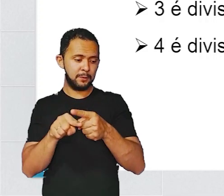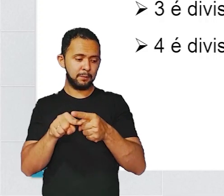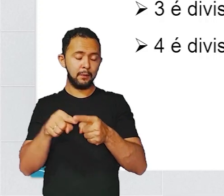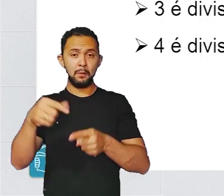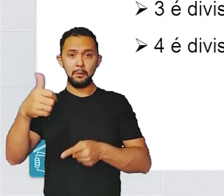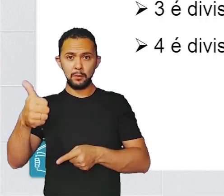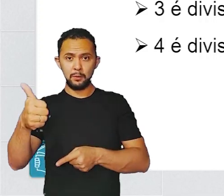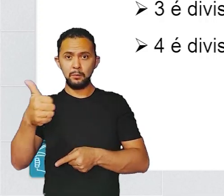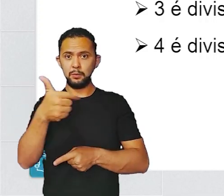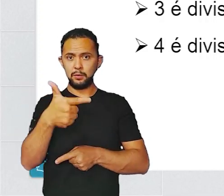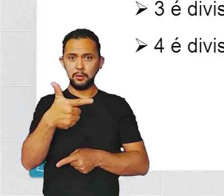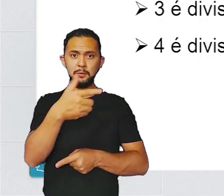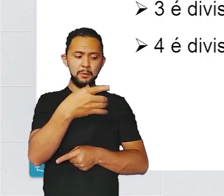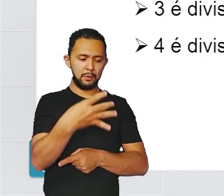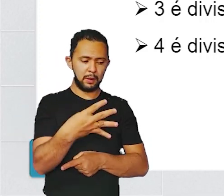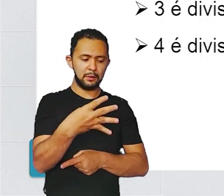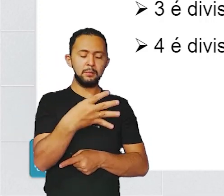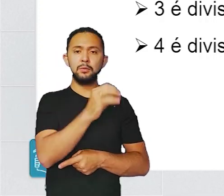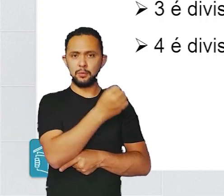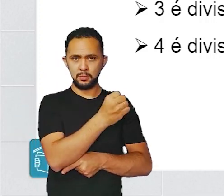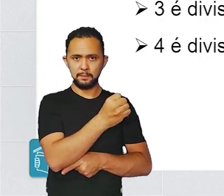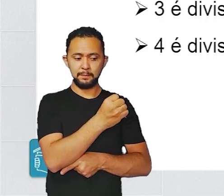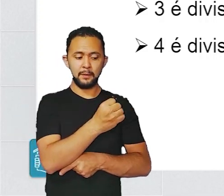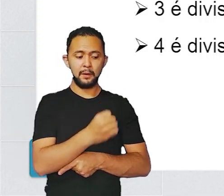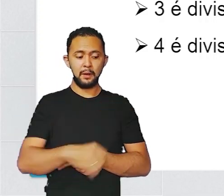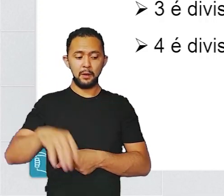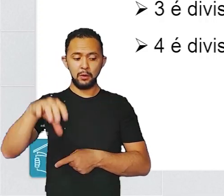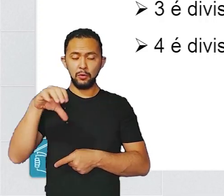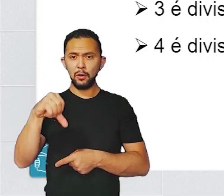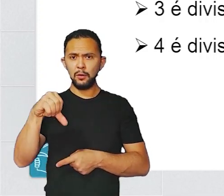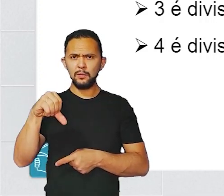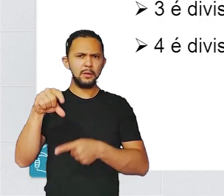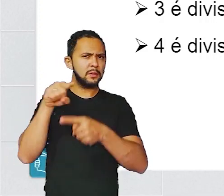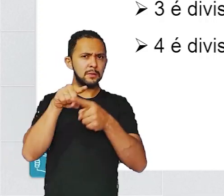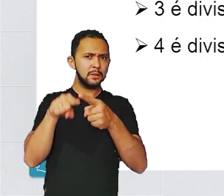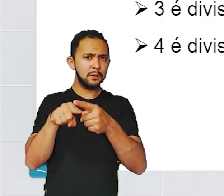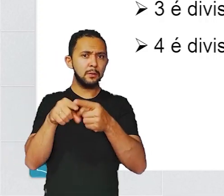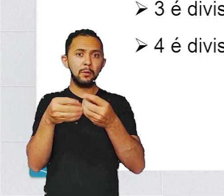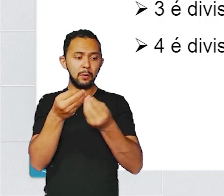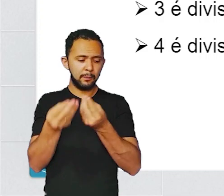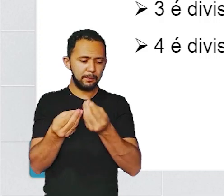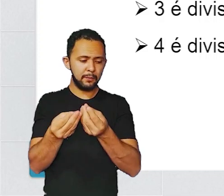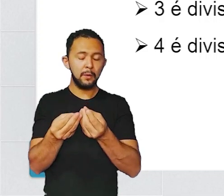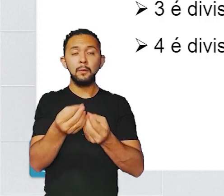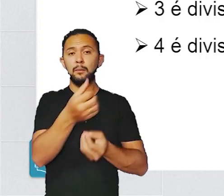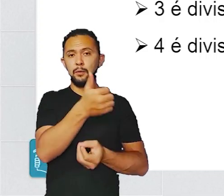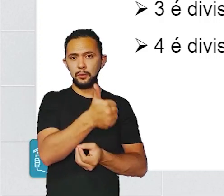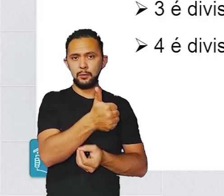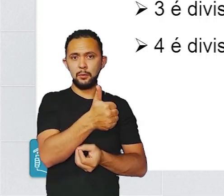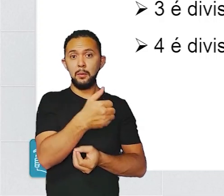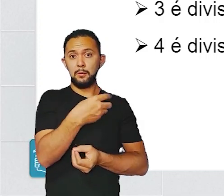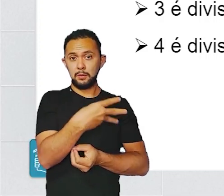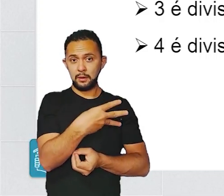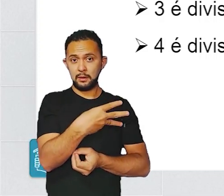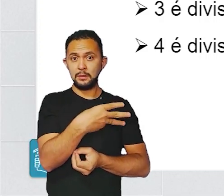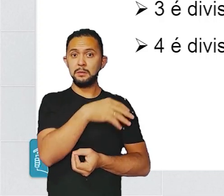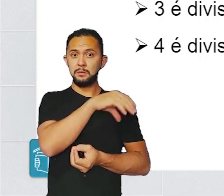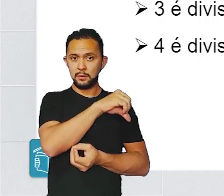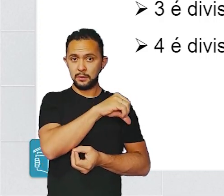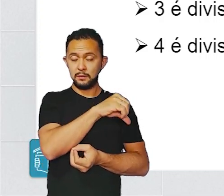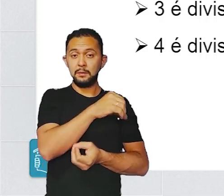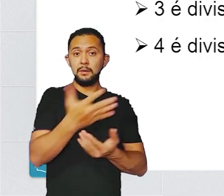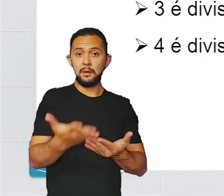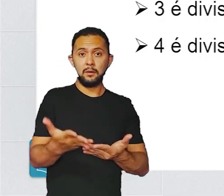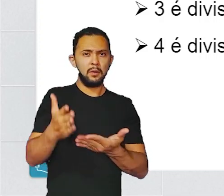tem 3 divisores, o 1, o 3 e o 9. Eu estou chamando a atenção de vocês aí, porque tem alguns números que